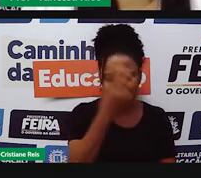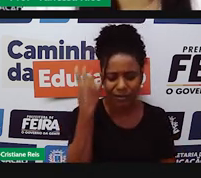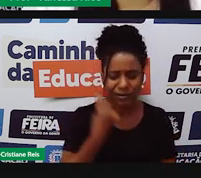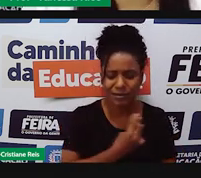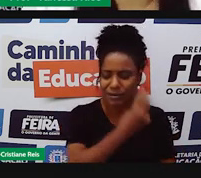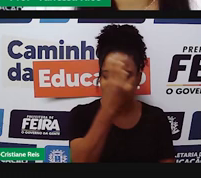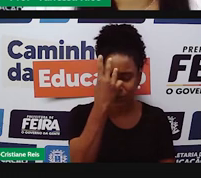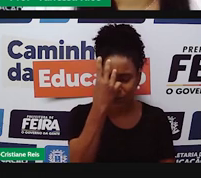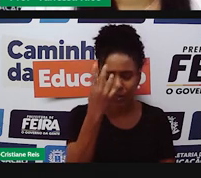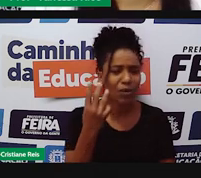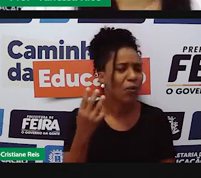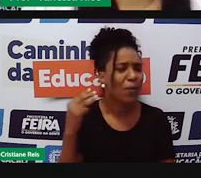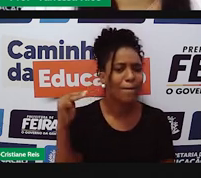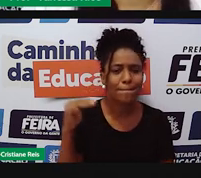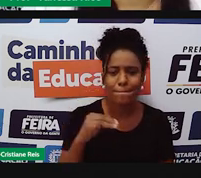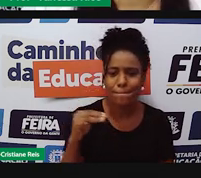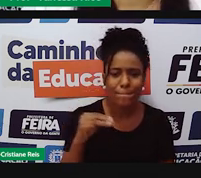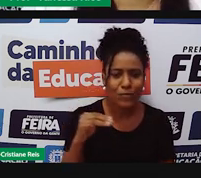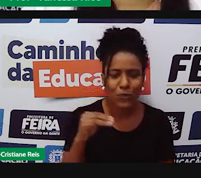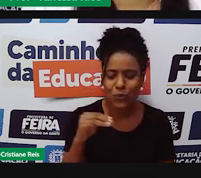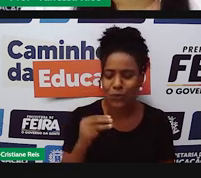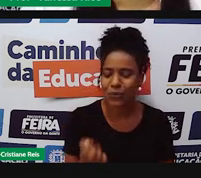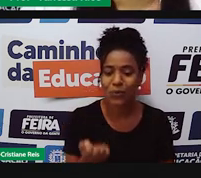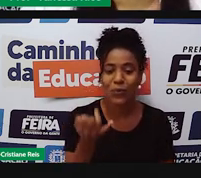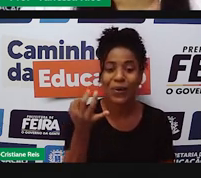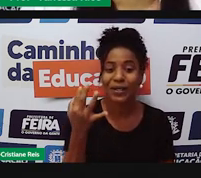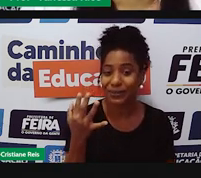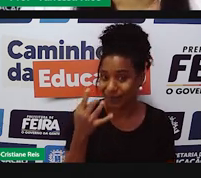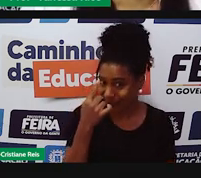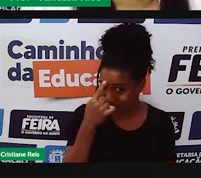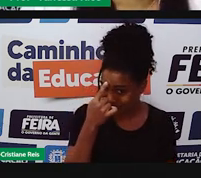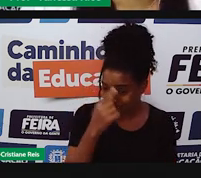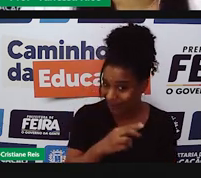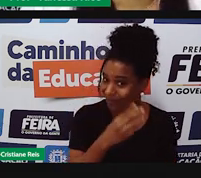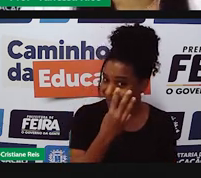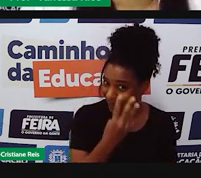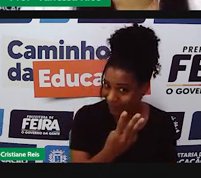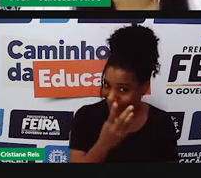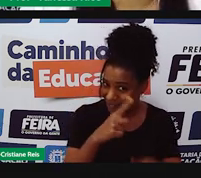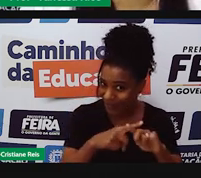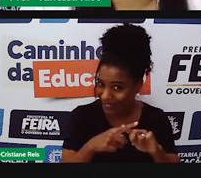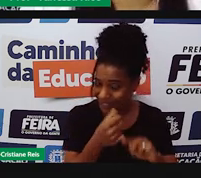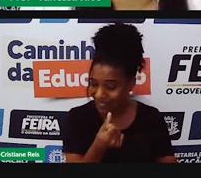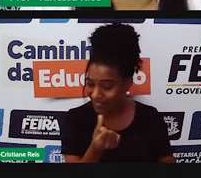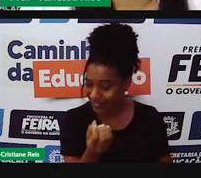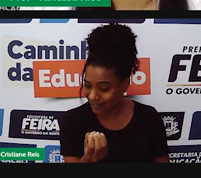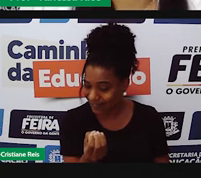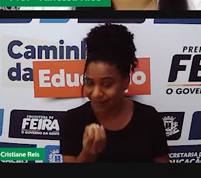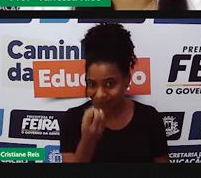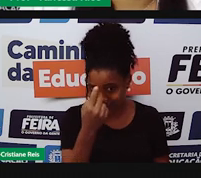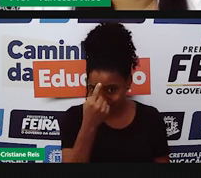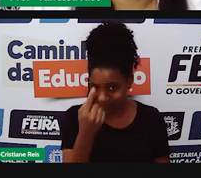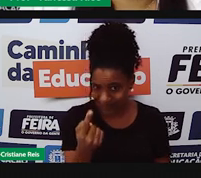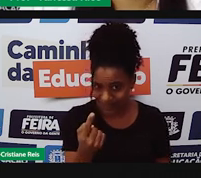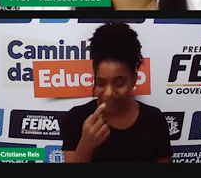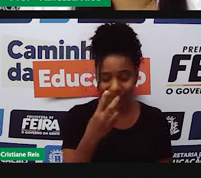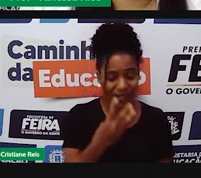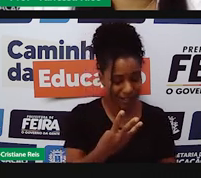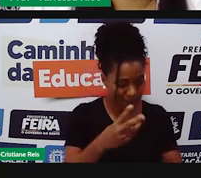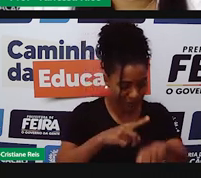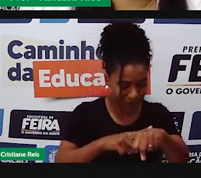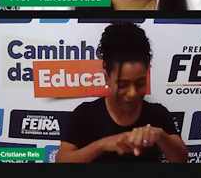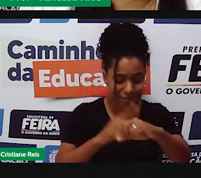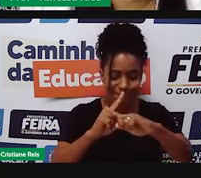Como é que a gente faz essa conta? A gente multiplica, ó, 3 vezes 60. 3